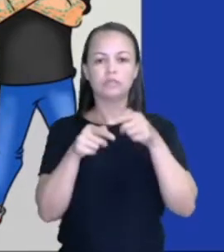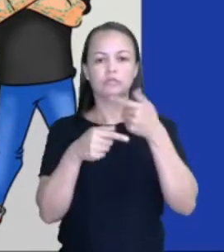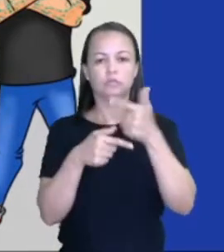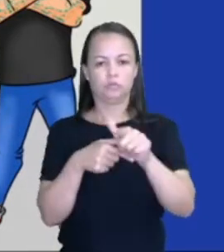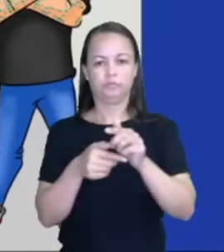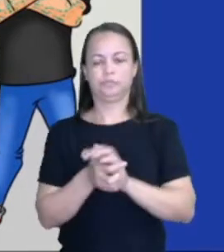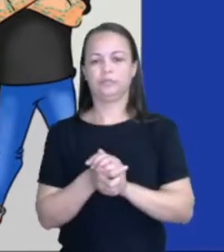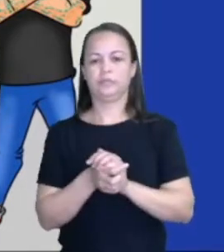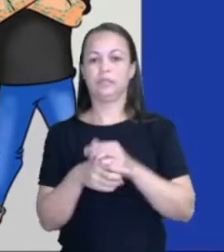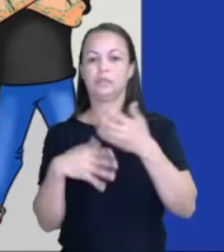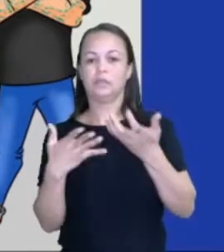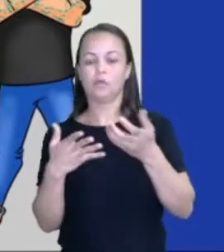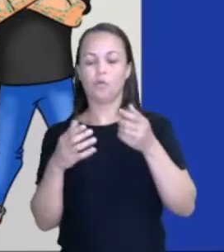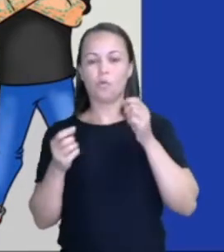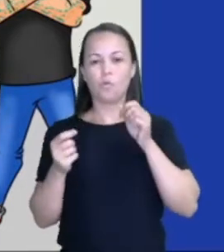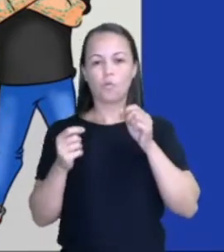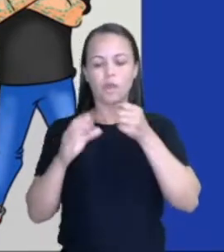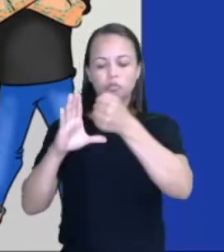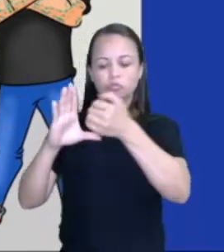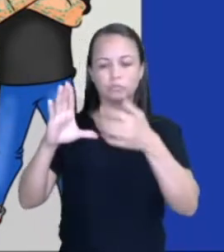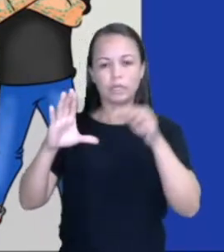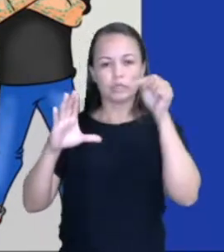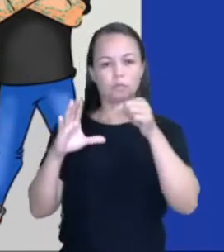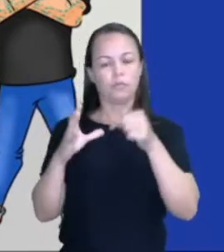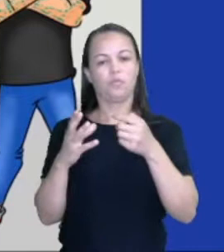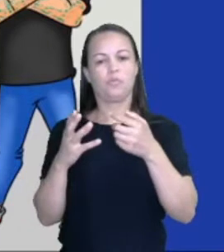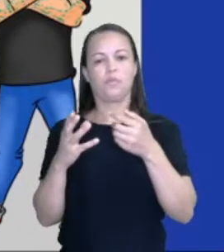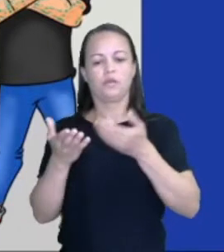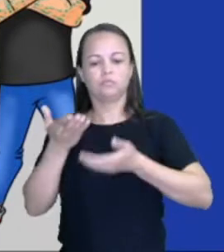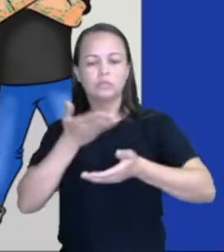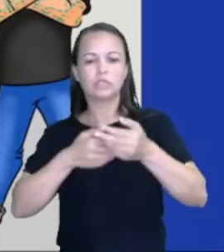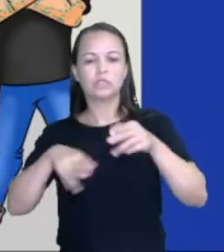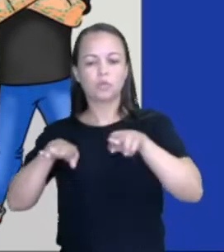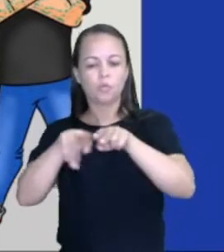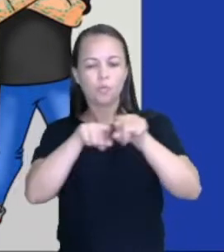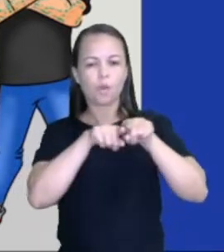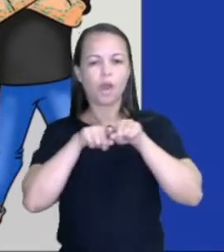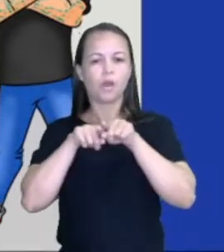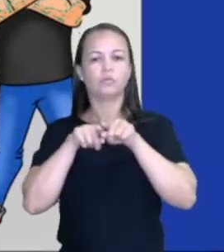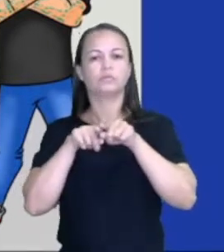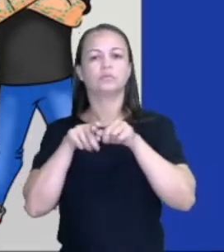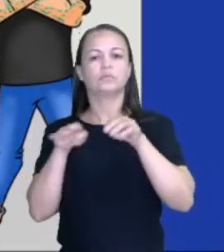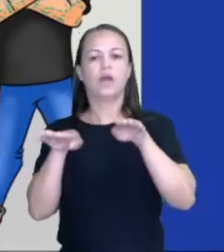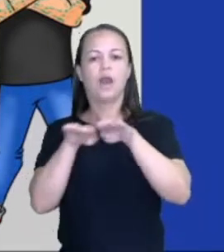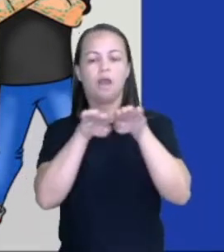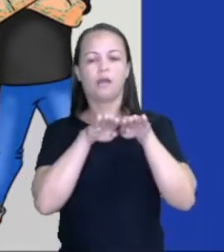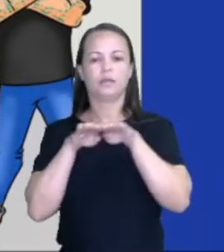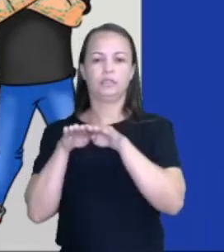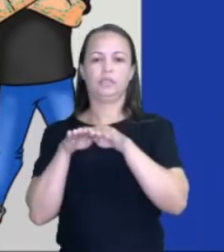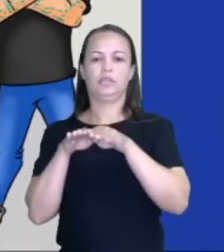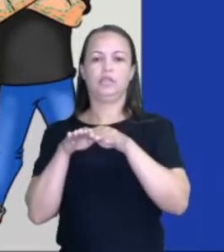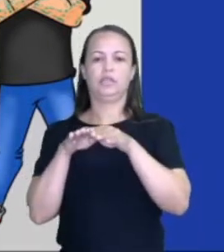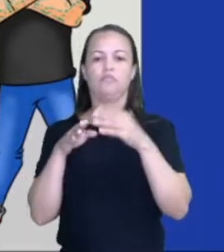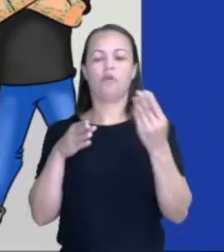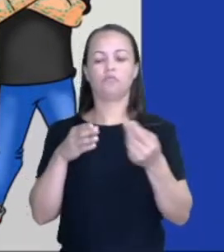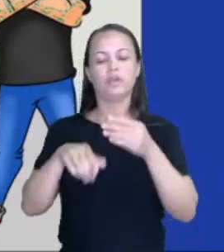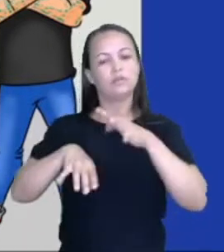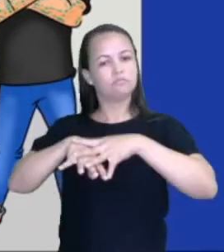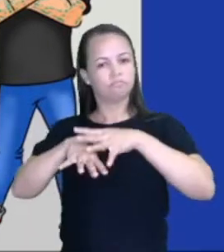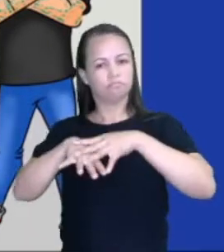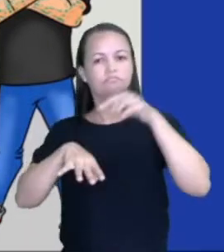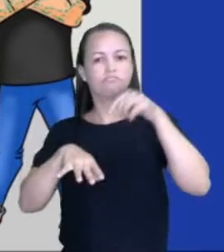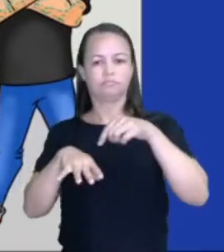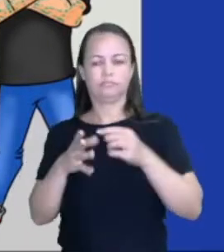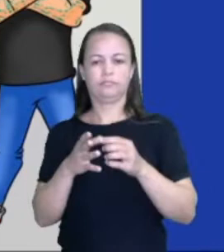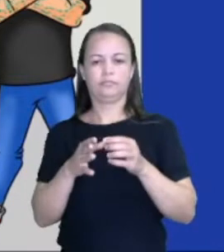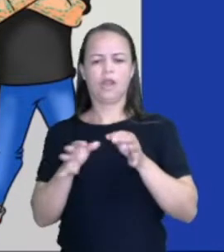letras, expressa por uma igualdade envolvendo expressões matemáticas. Pessoal, está só